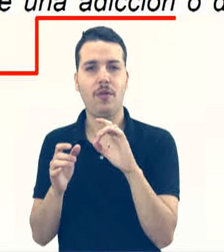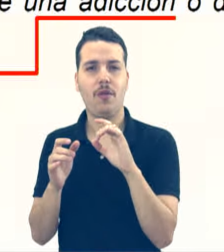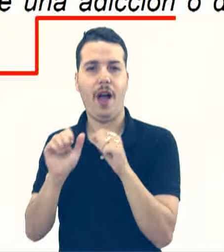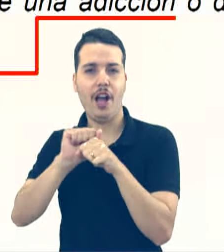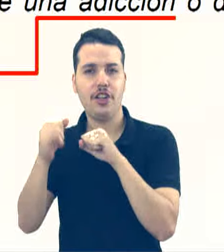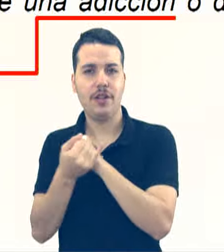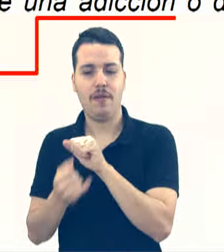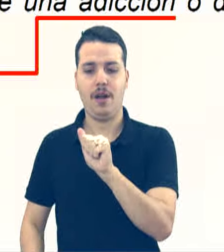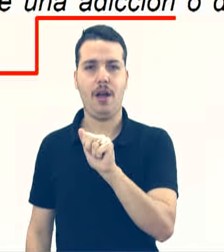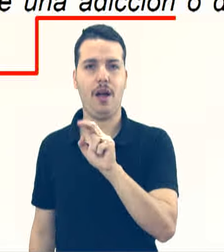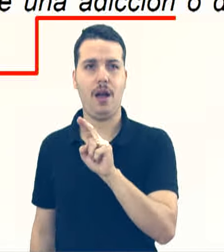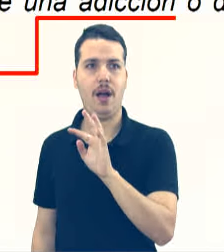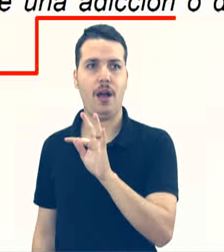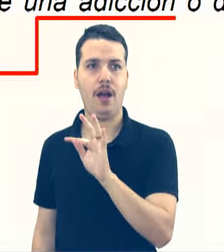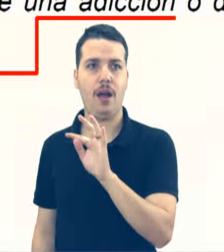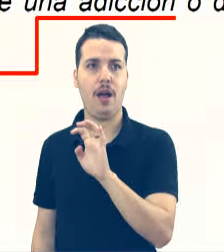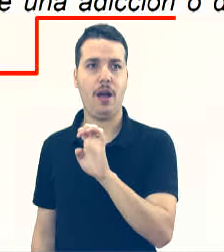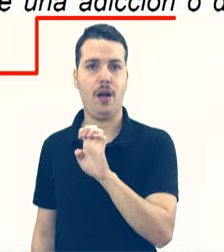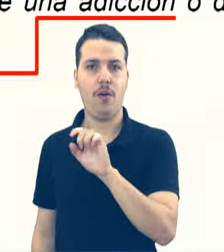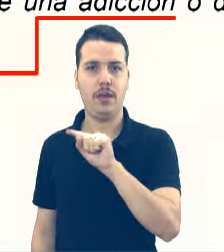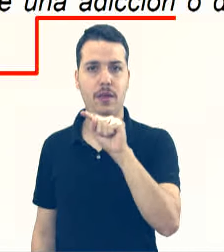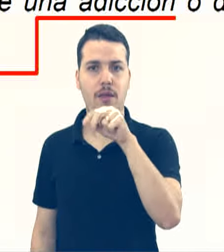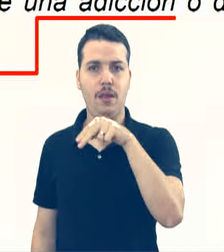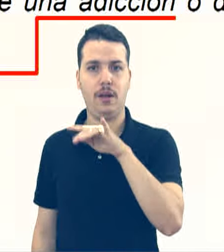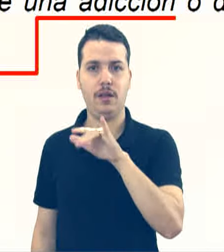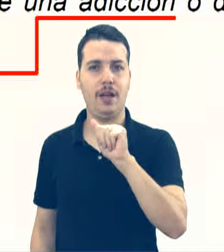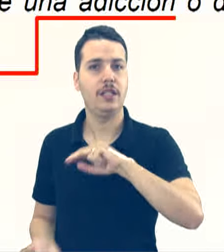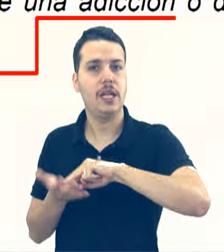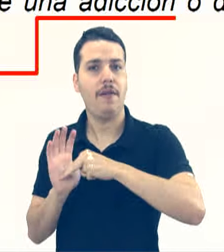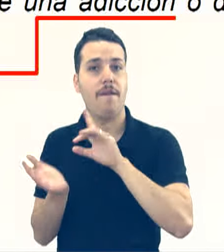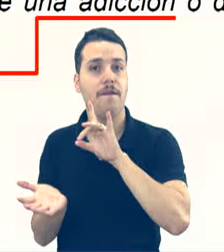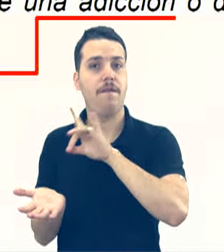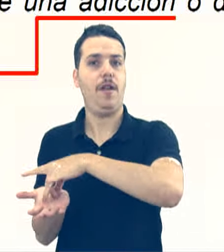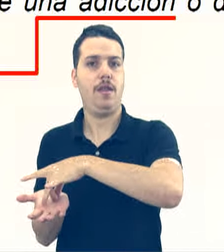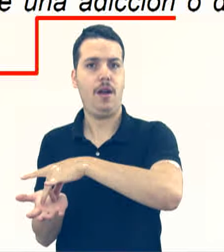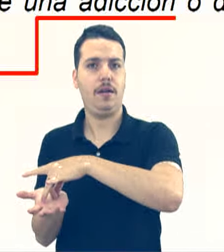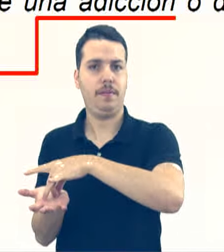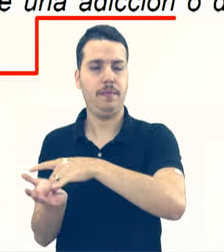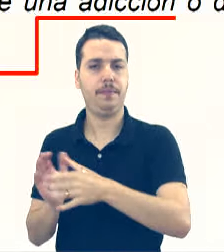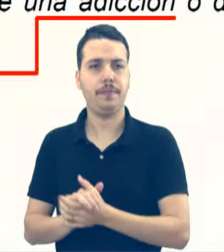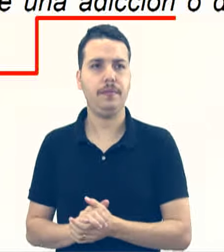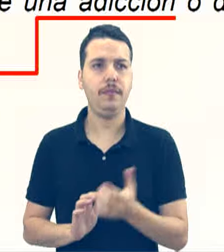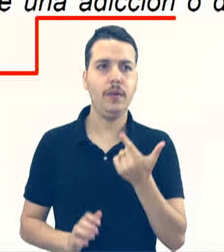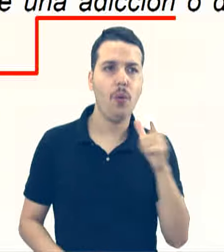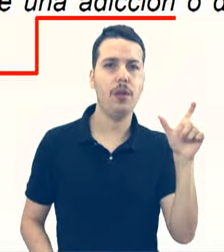ou seja, da verdade, de veracidade. E o outro termo,